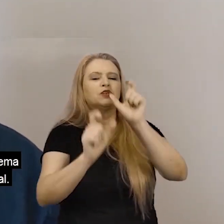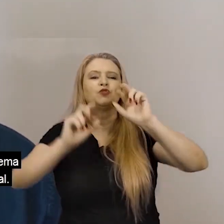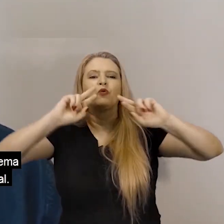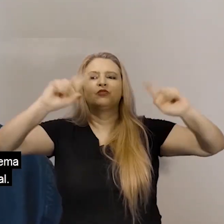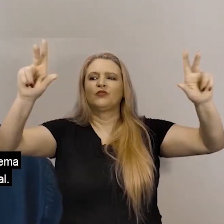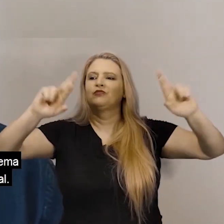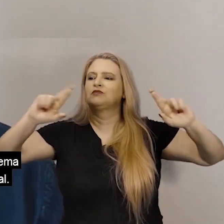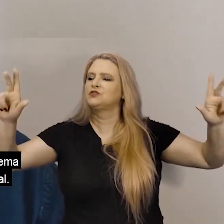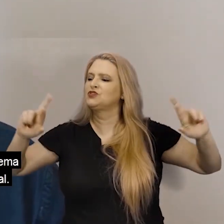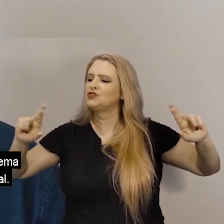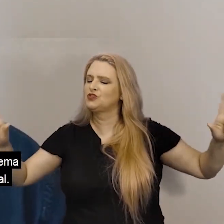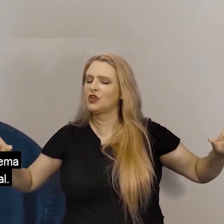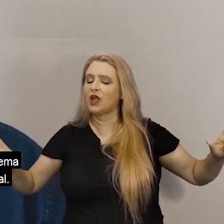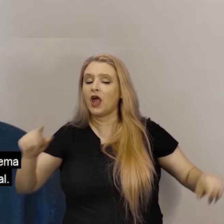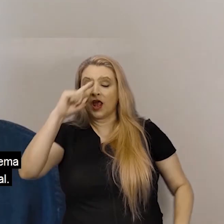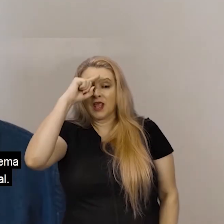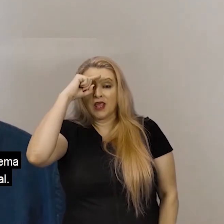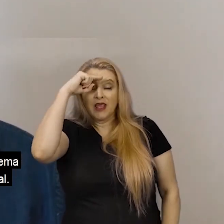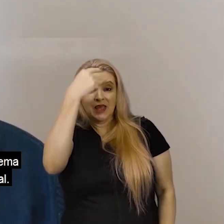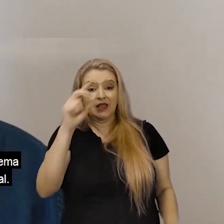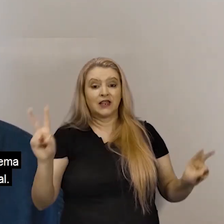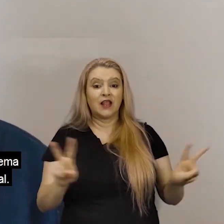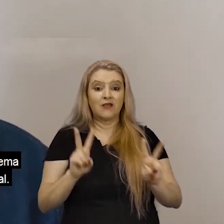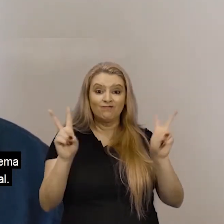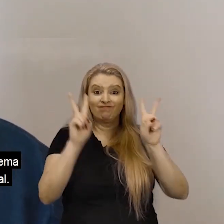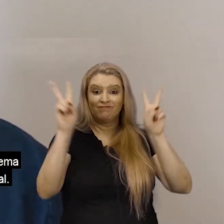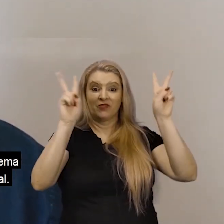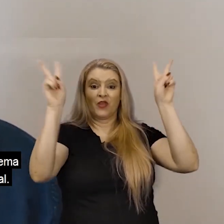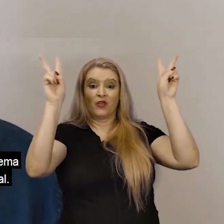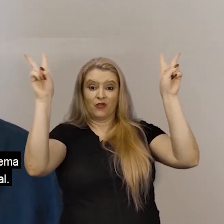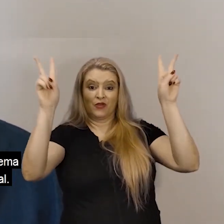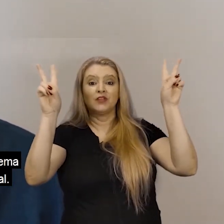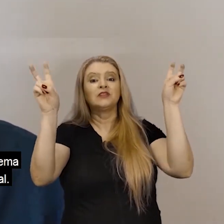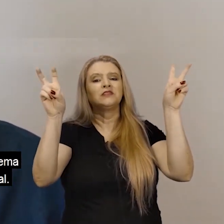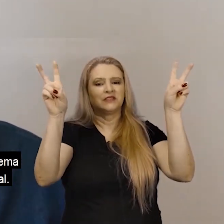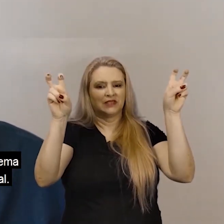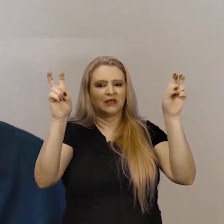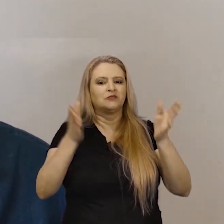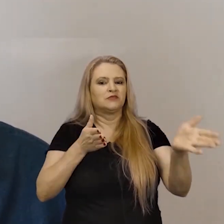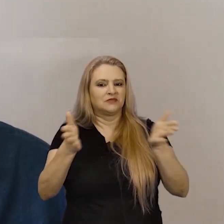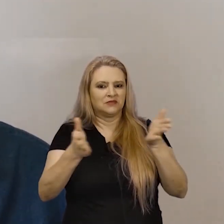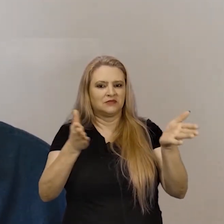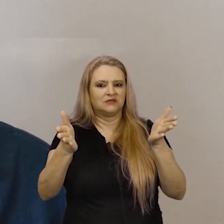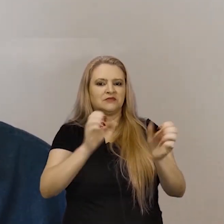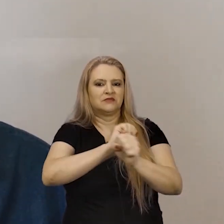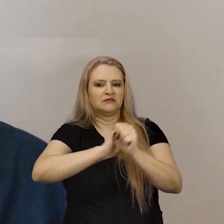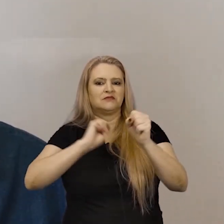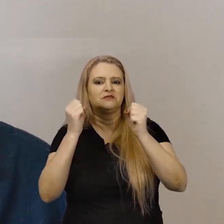tão valiosas sobre o tema da acessibilidade e da sociedade em geral.